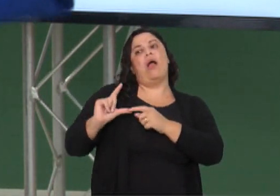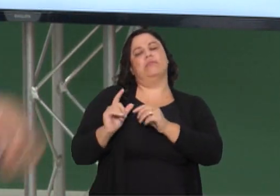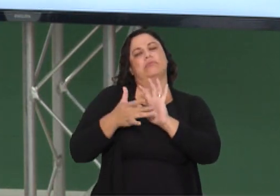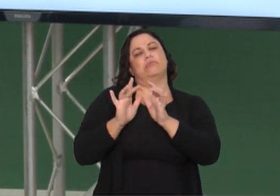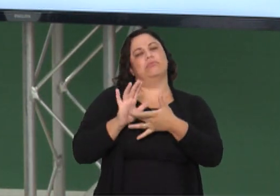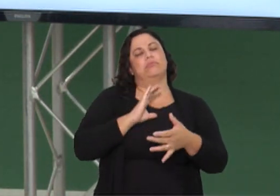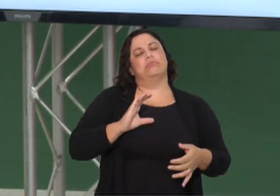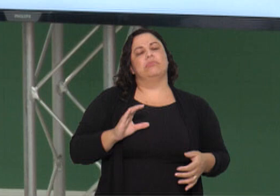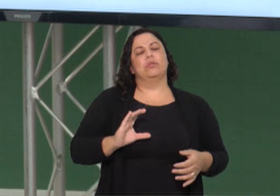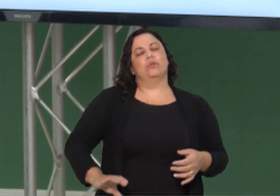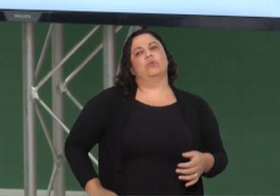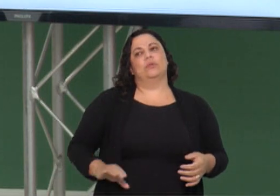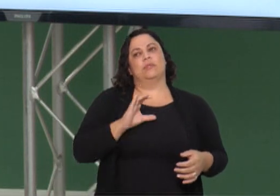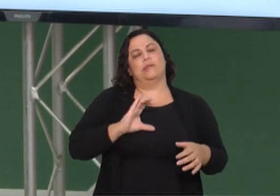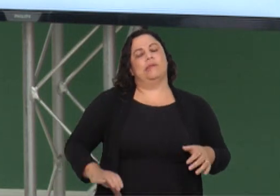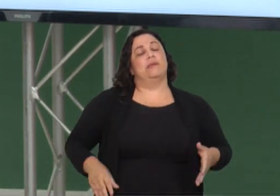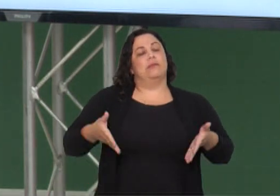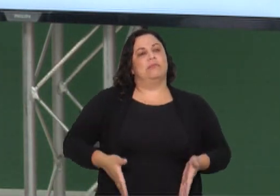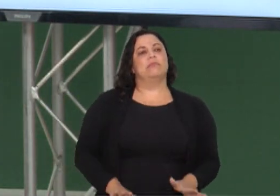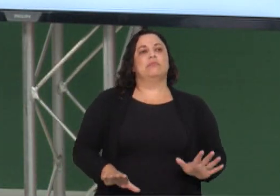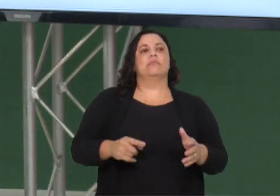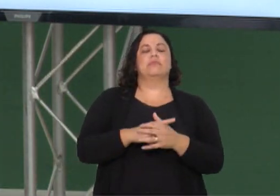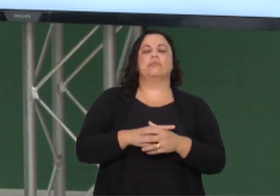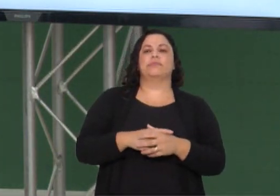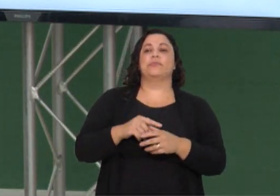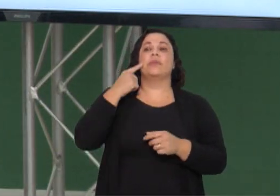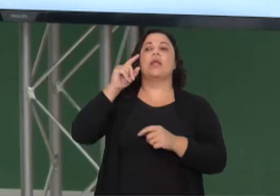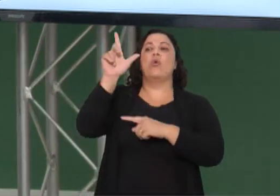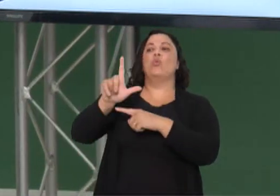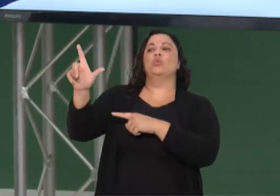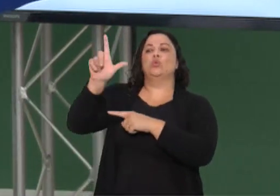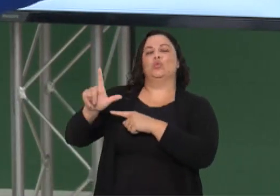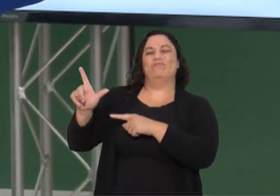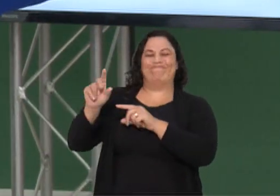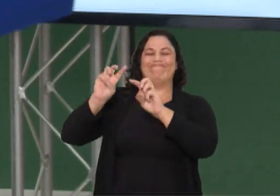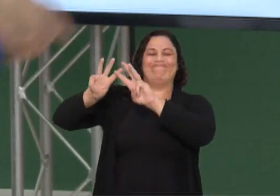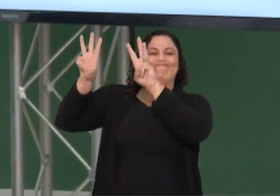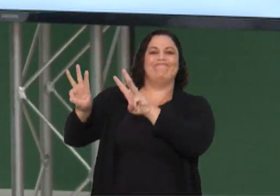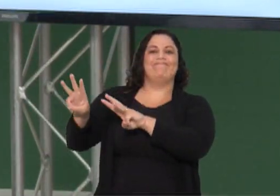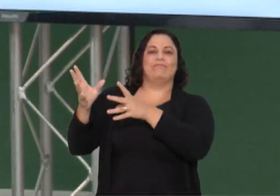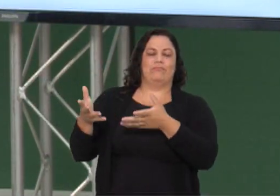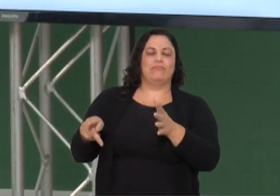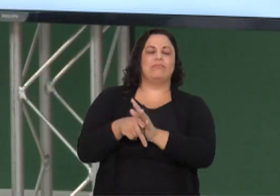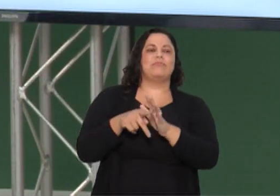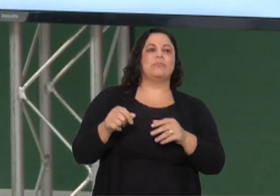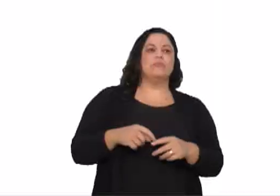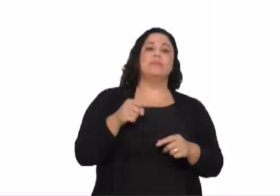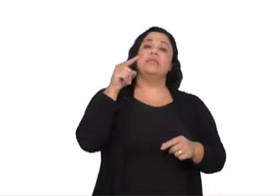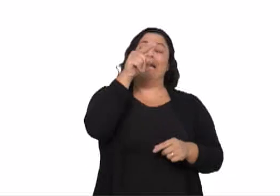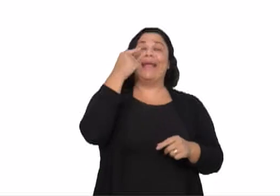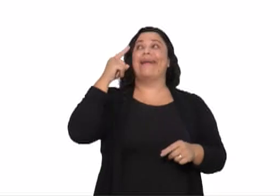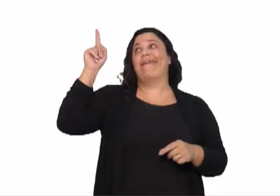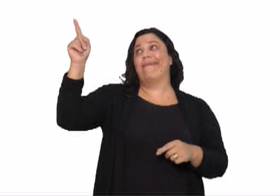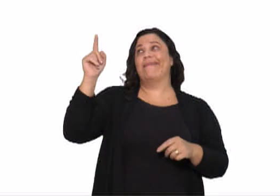parar, Museu Britânico de Londres. Olha esse aqui então, está no Museu de Artes Walters, que fica nos Estados Unidos. É uma